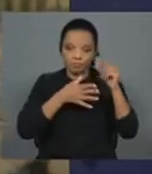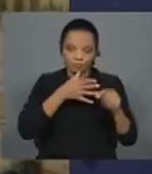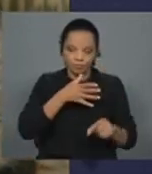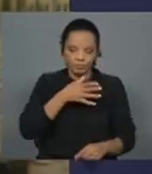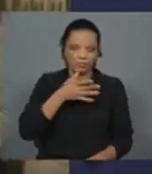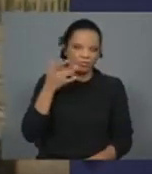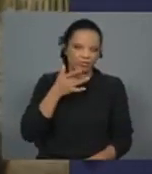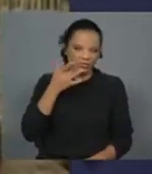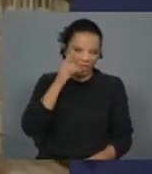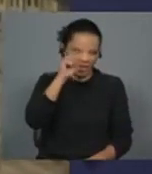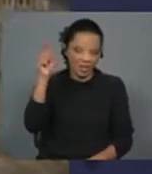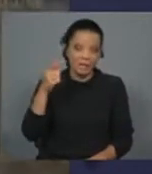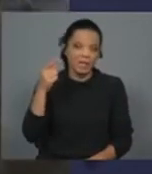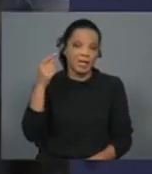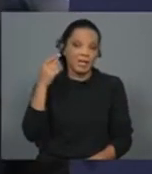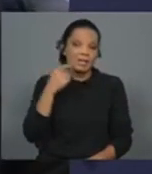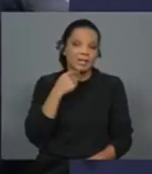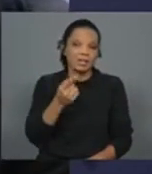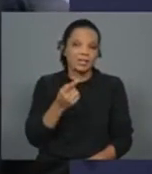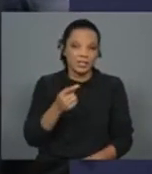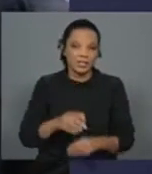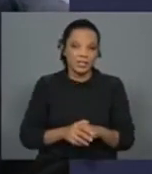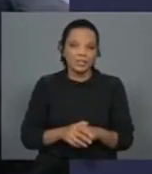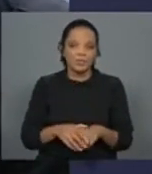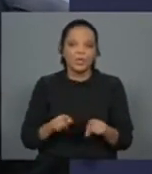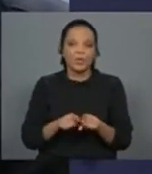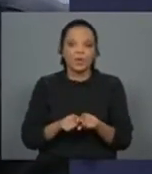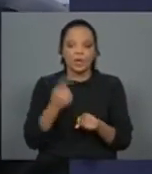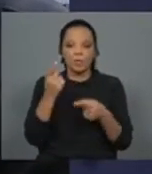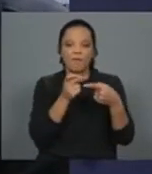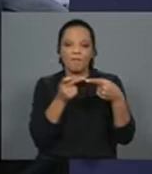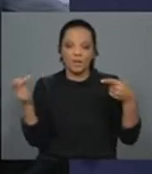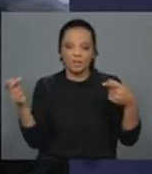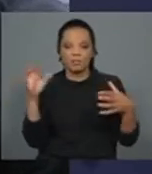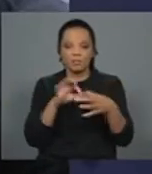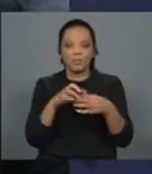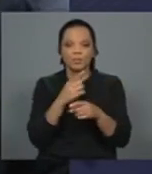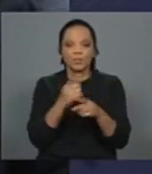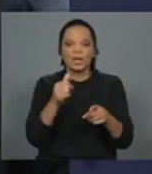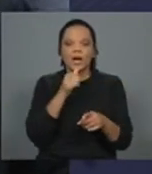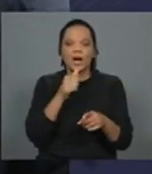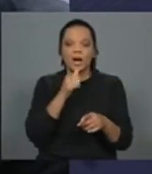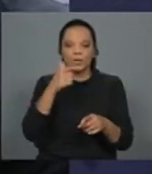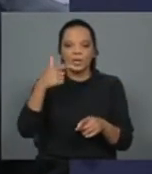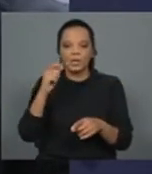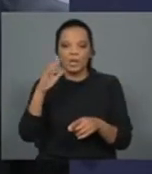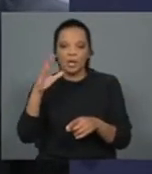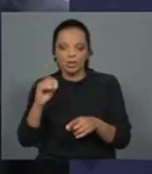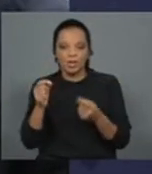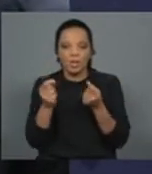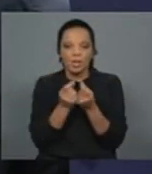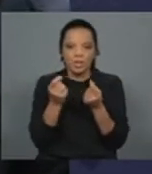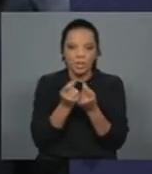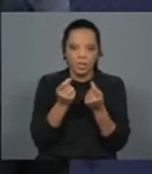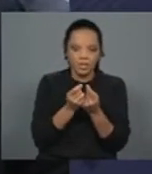costuma dizer-se que a expressão Res Vés Campo de Ourique tem a ver com o facto de que a água do Tejo terá chegado perto de Campo de Ourique, o que é evidente